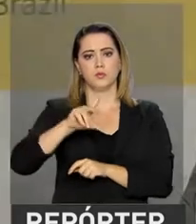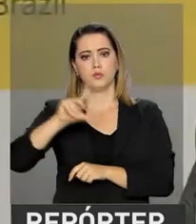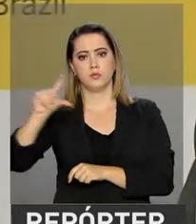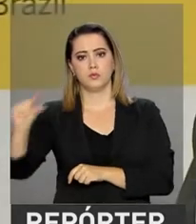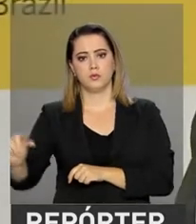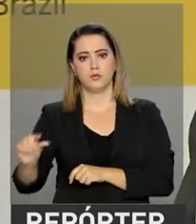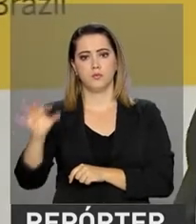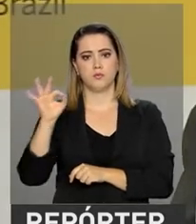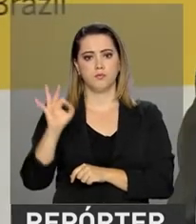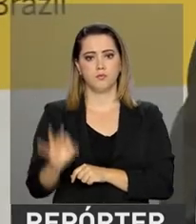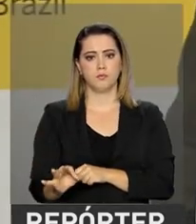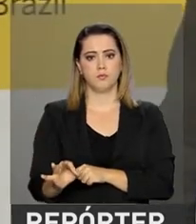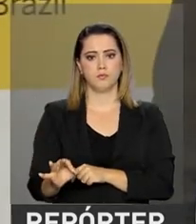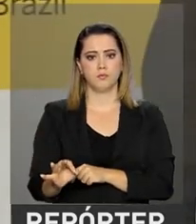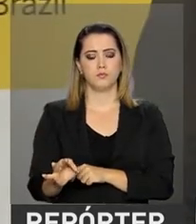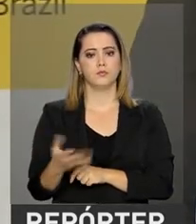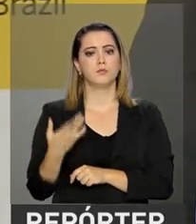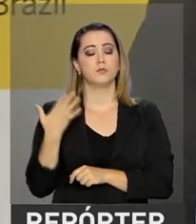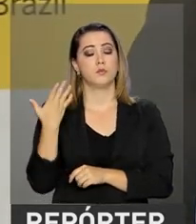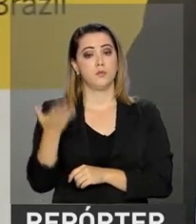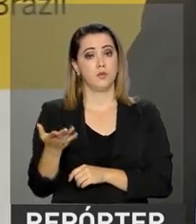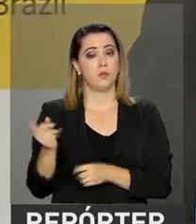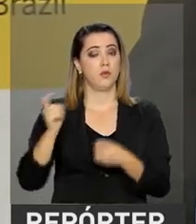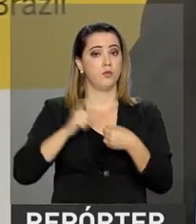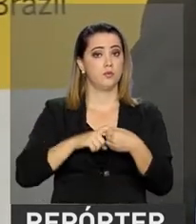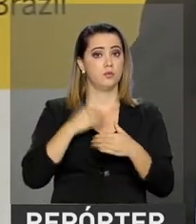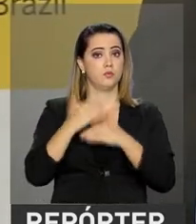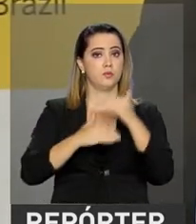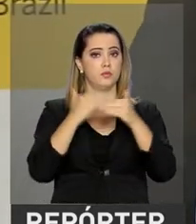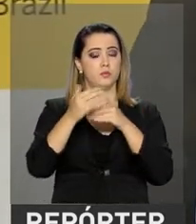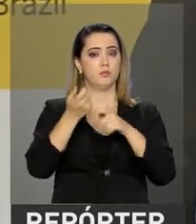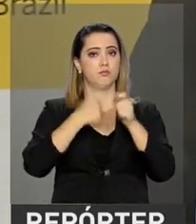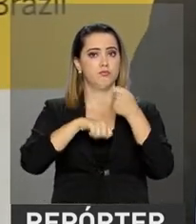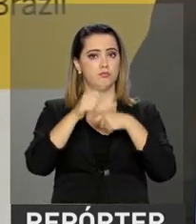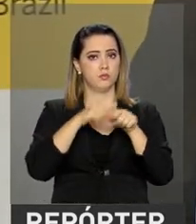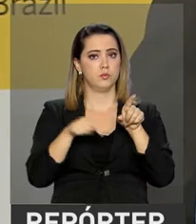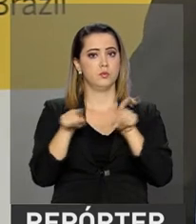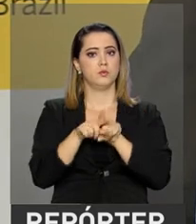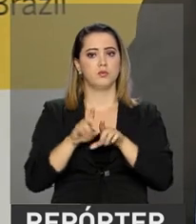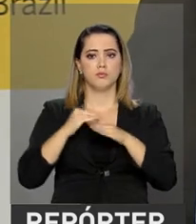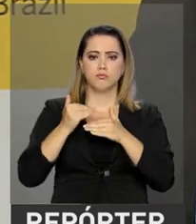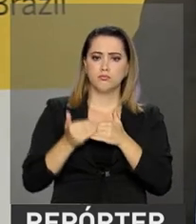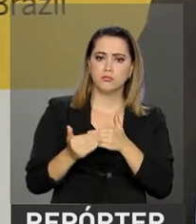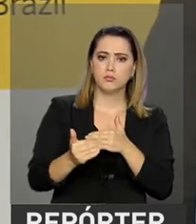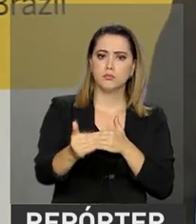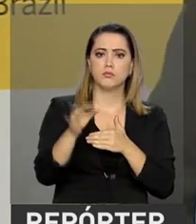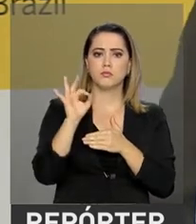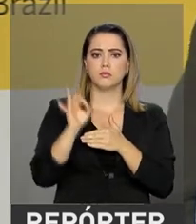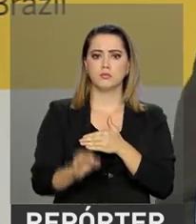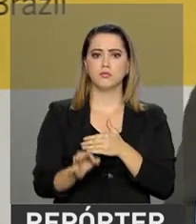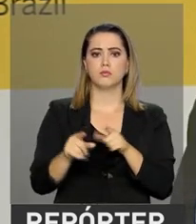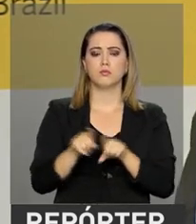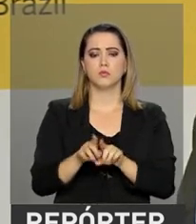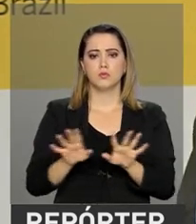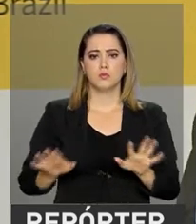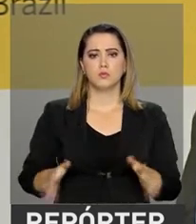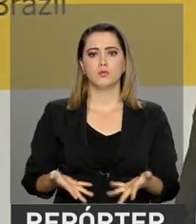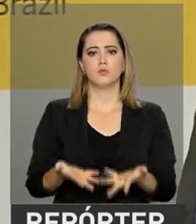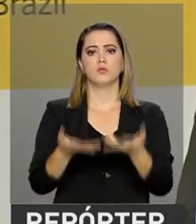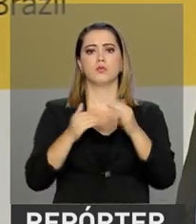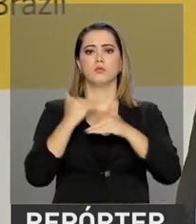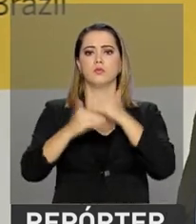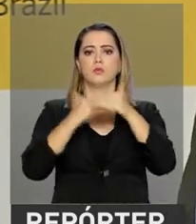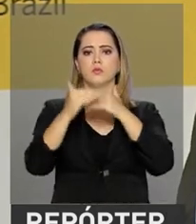felizmente é o inverso ocorre então recuperação e reinvestimento é o próximo passo lógico ter lugar promover um